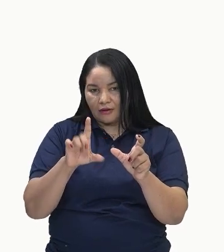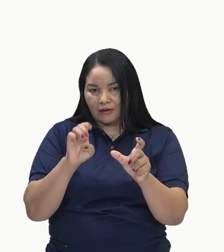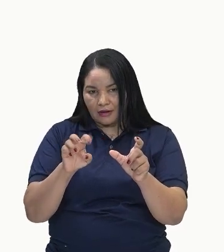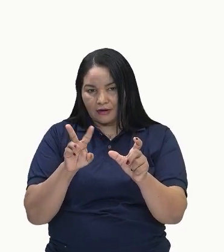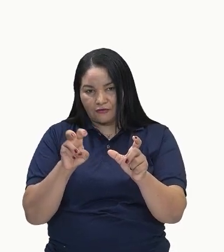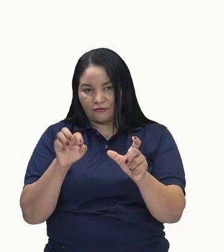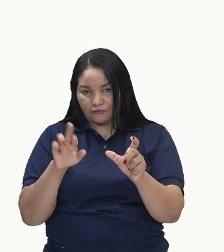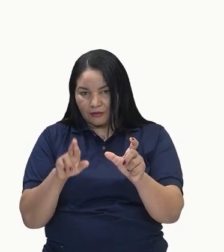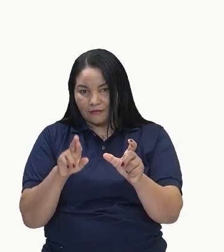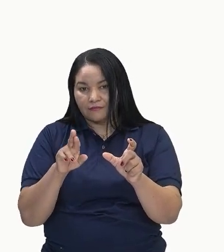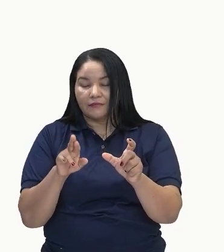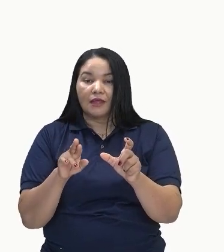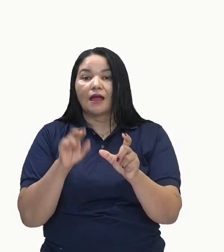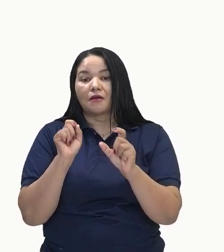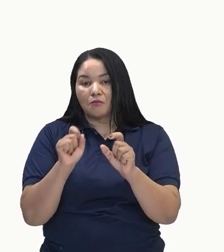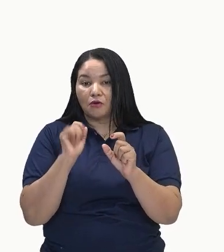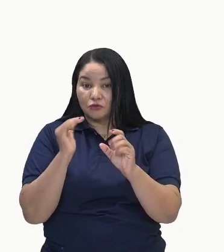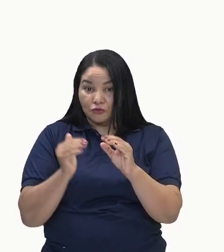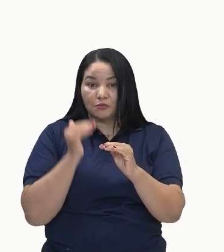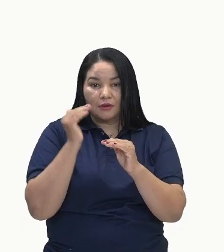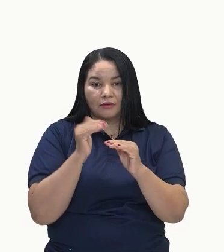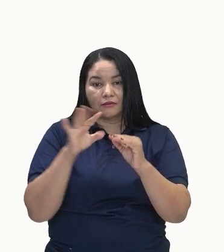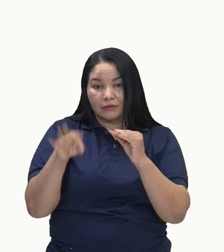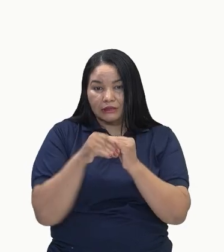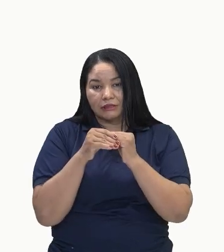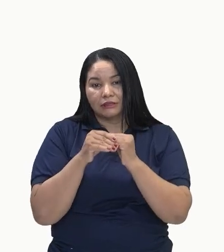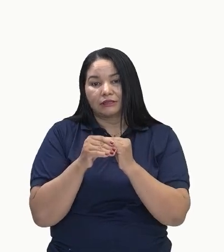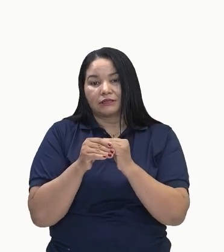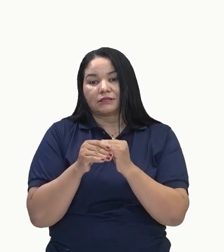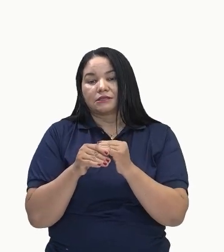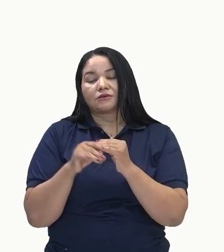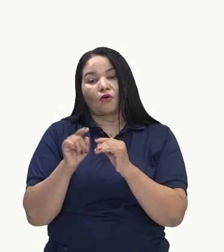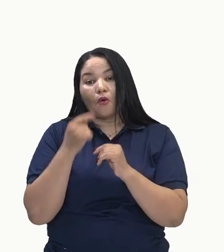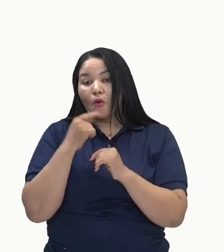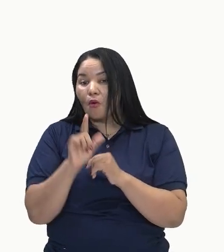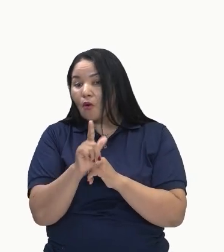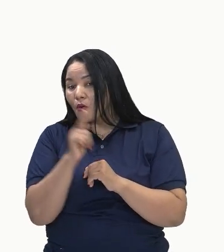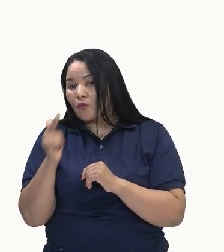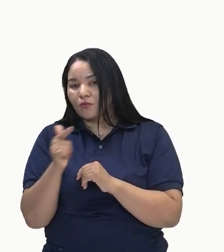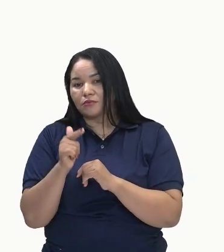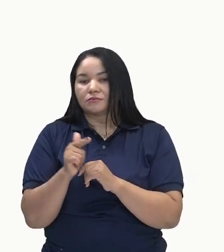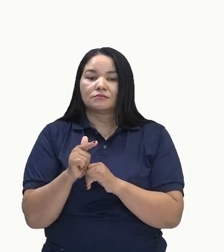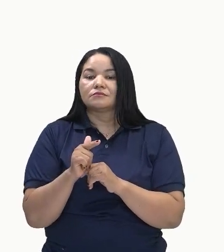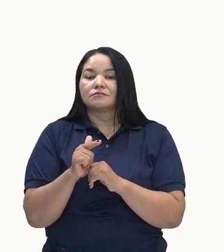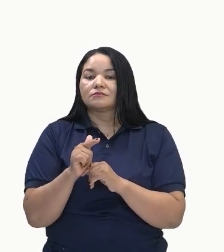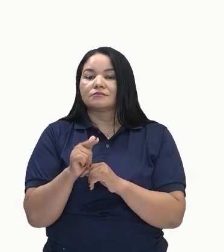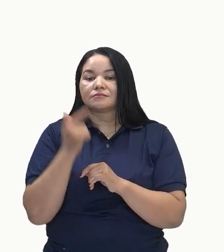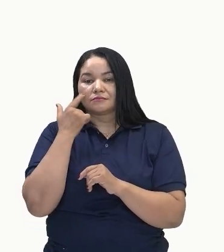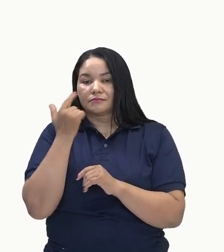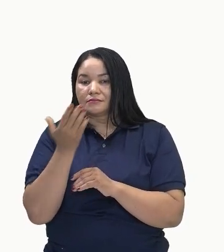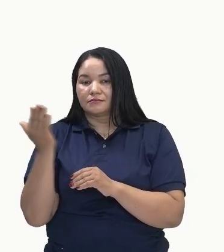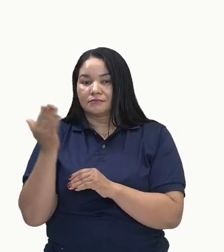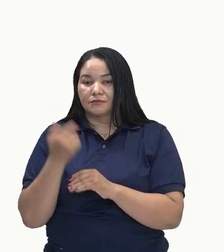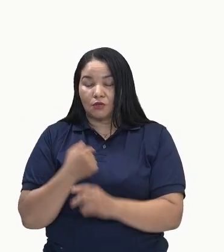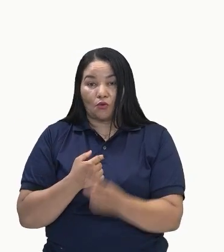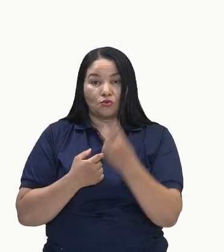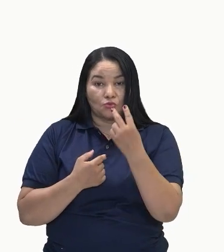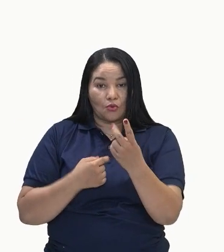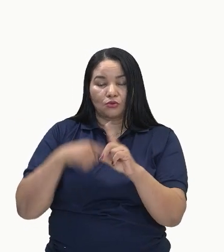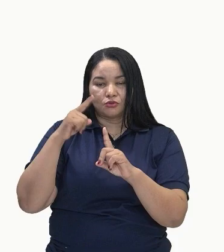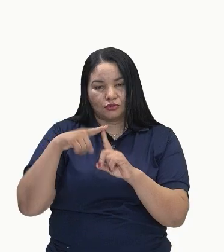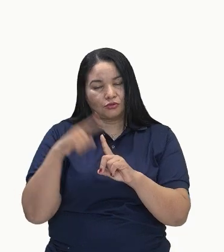do est. Ou então, the most clever. As 2 formas estão corretas.